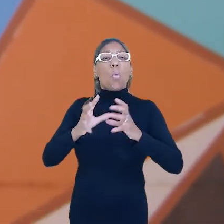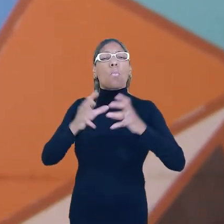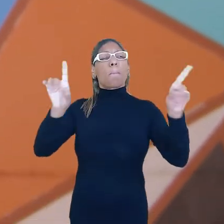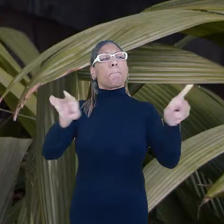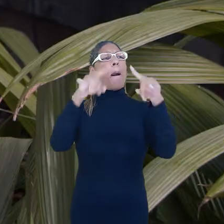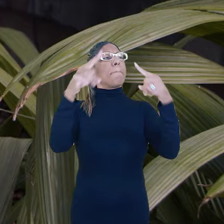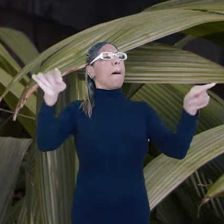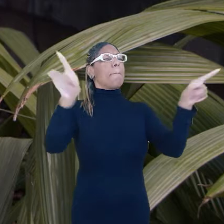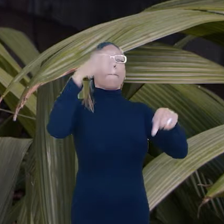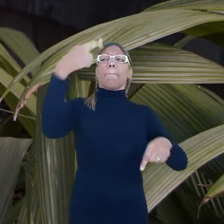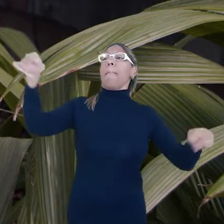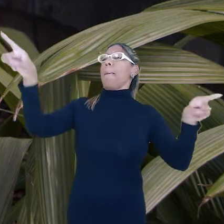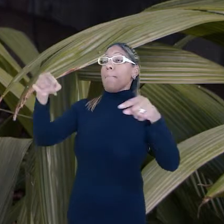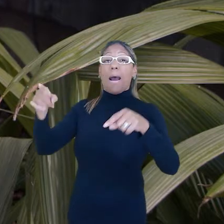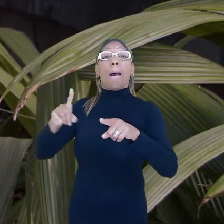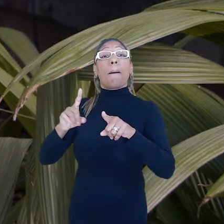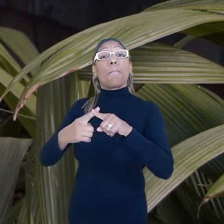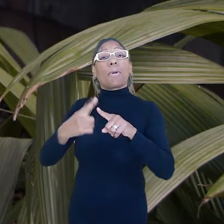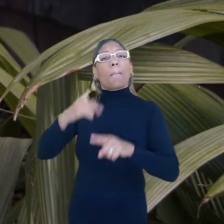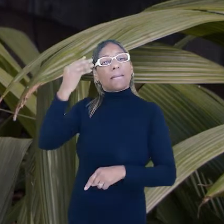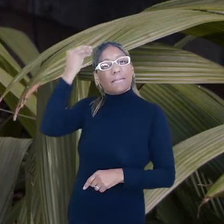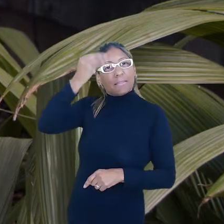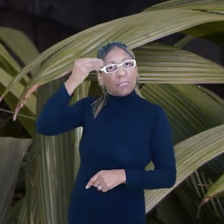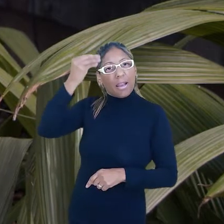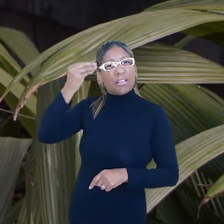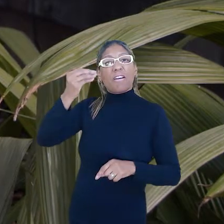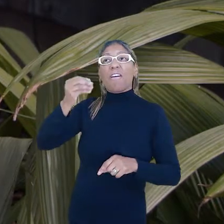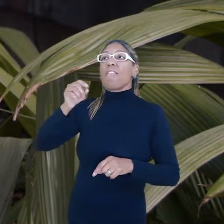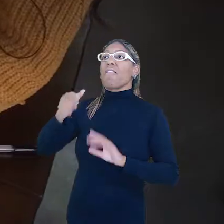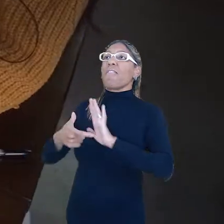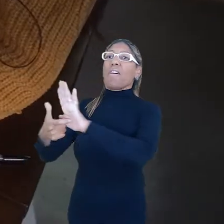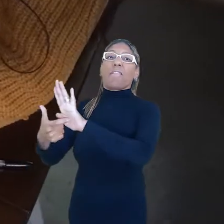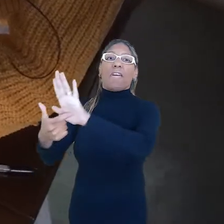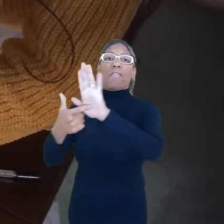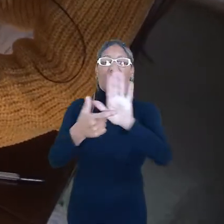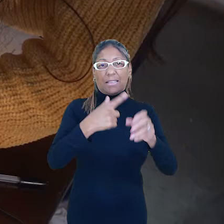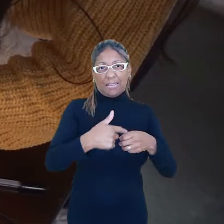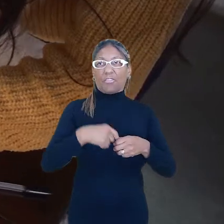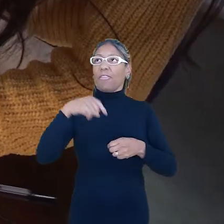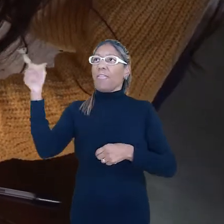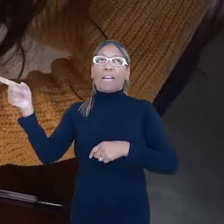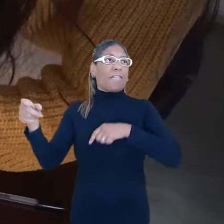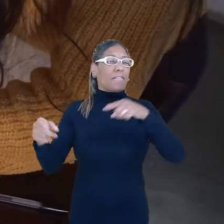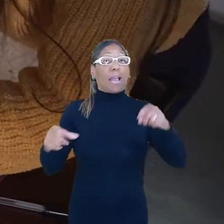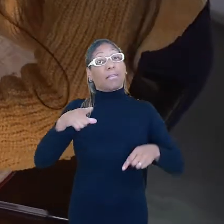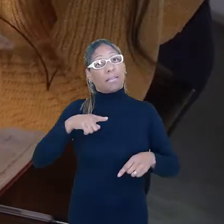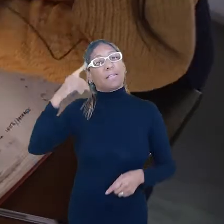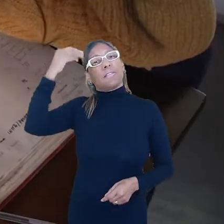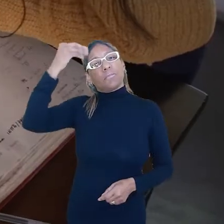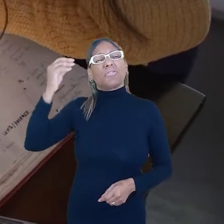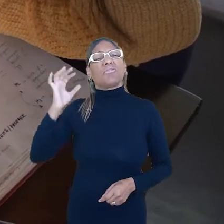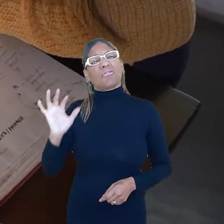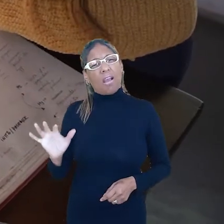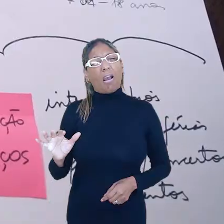orquestra que vem dos alunos que já estão mais experientes e que se apresentam em outras cidades. Era um grupo que tem